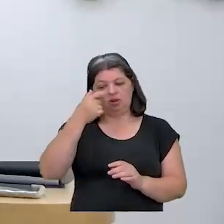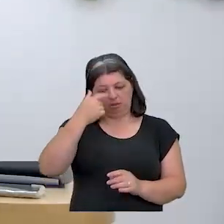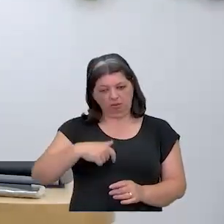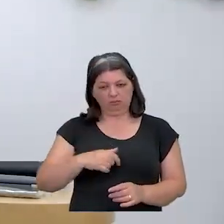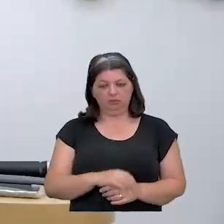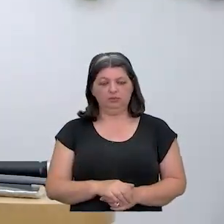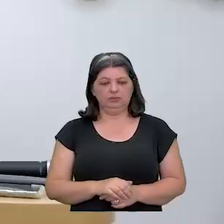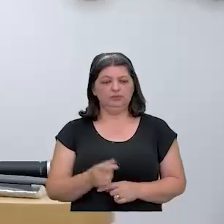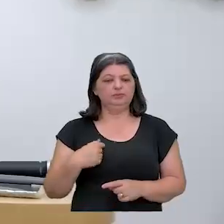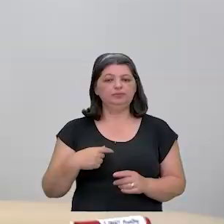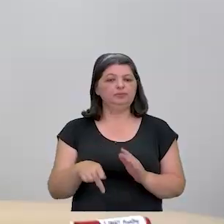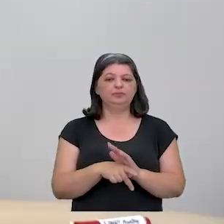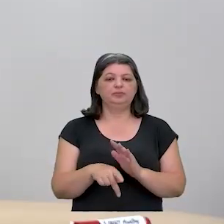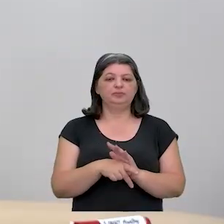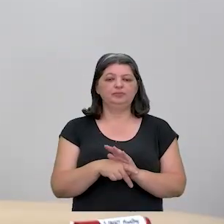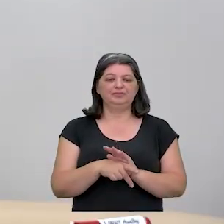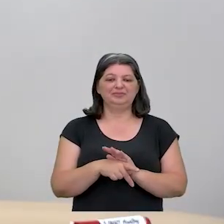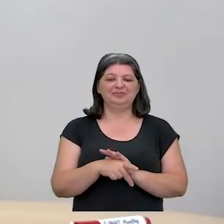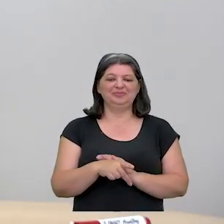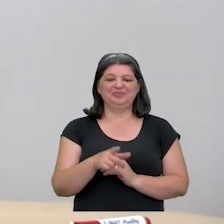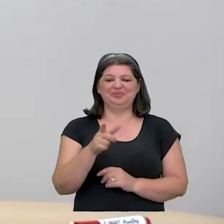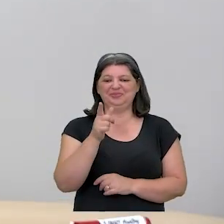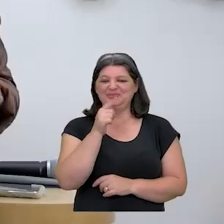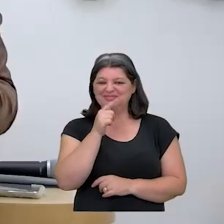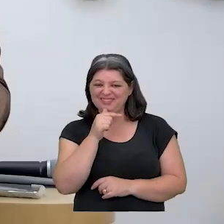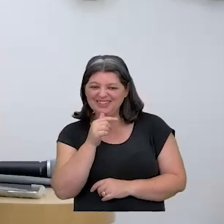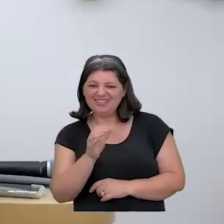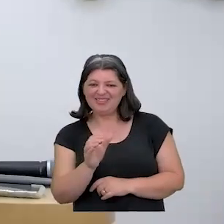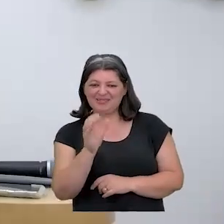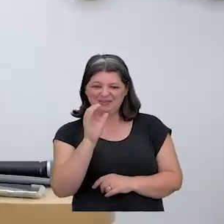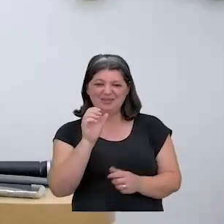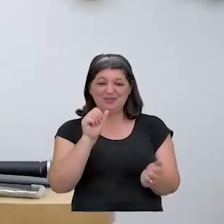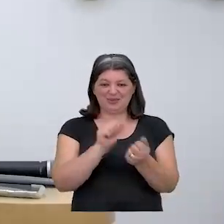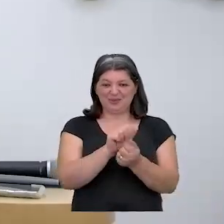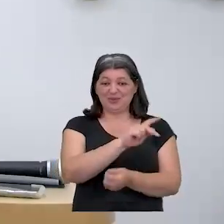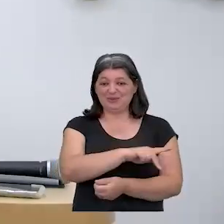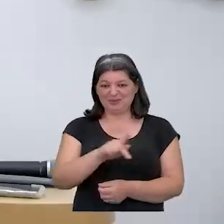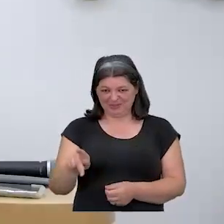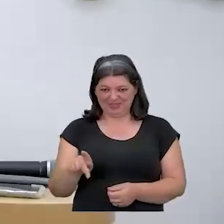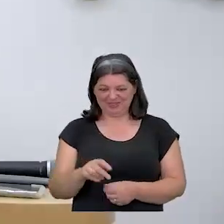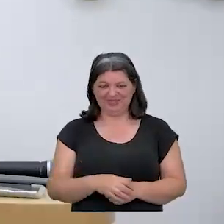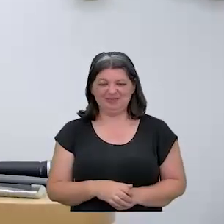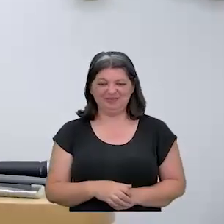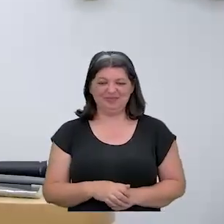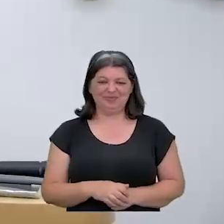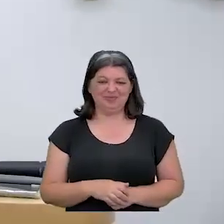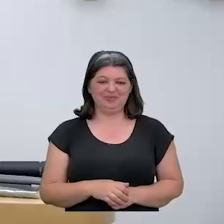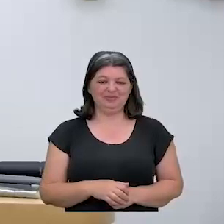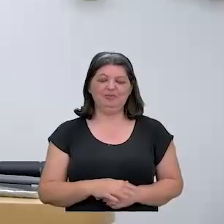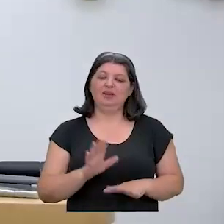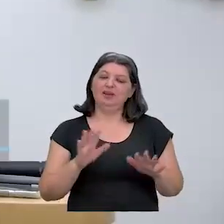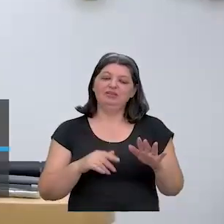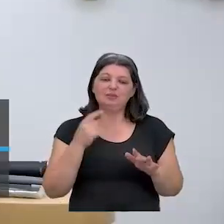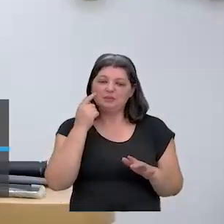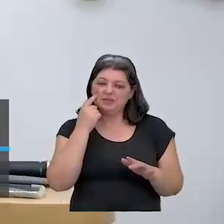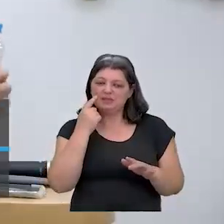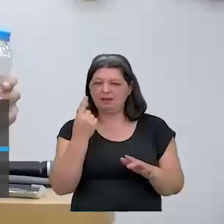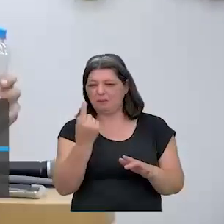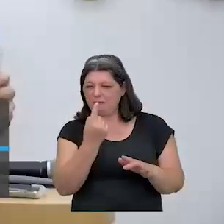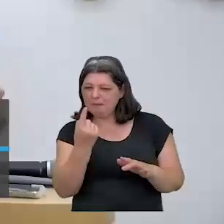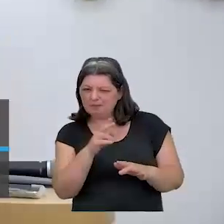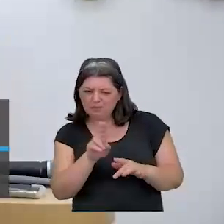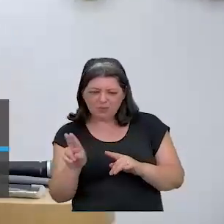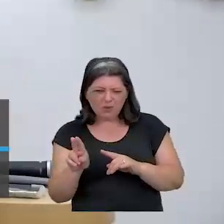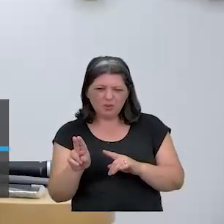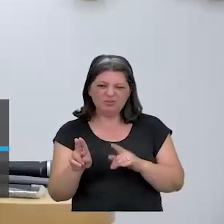nome fosse Bebendo Água com o Professor Anderson? Isso, olha só, perfeito. Né? Já, aí, ó, tá vendo? Nem sempre o primeiro nome que vem na cabeça é o melhor